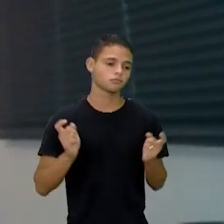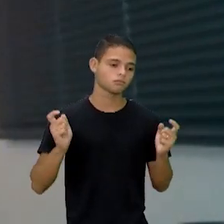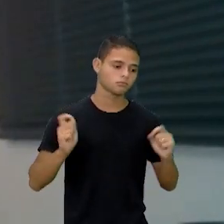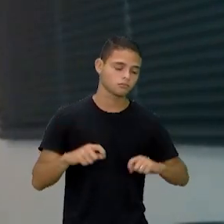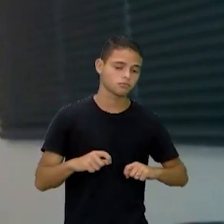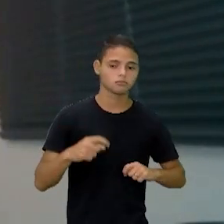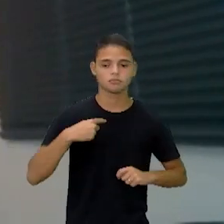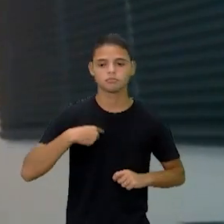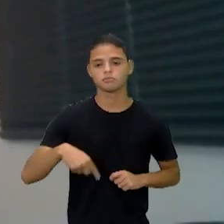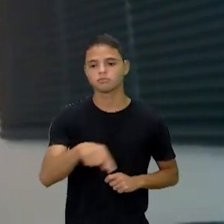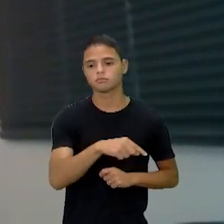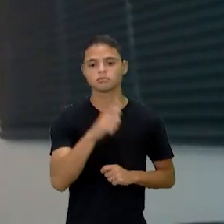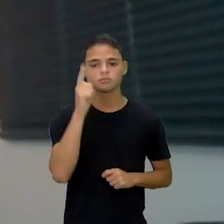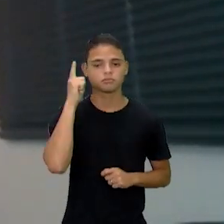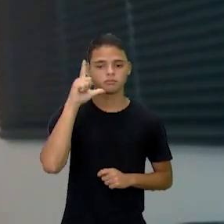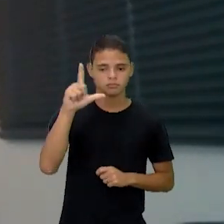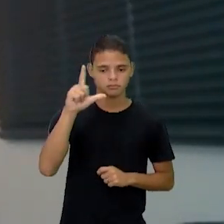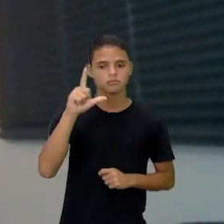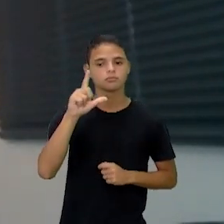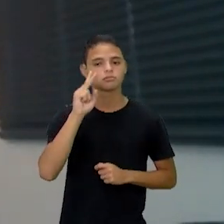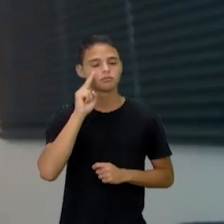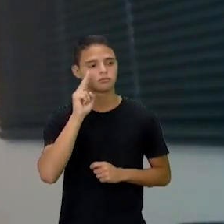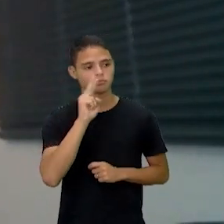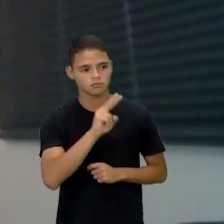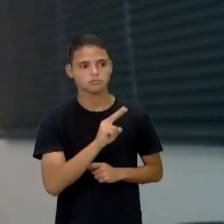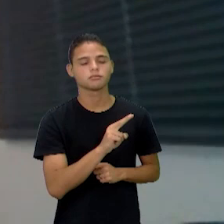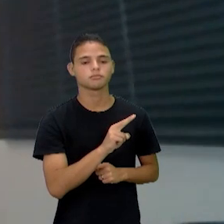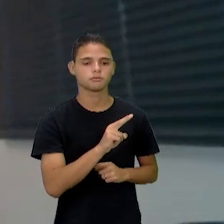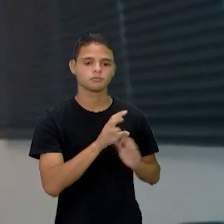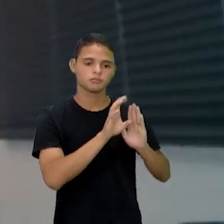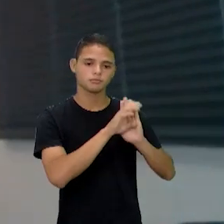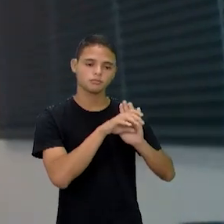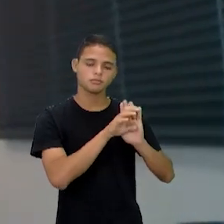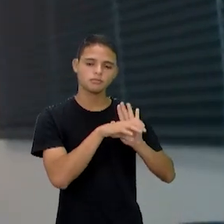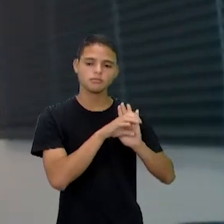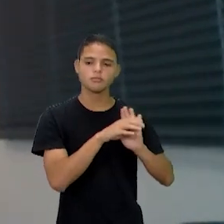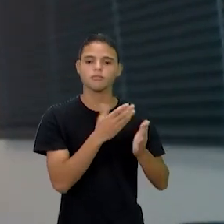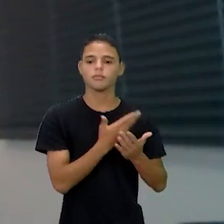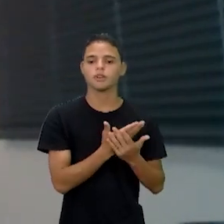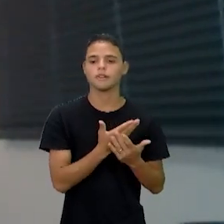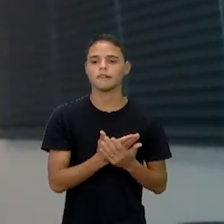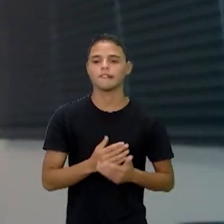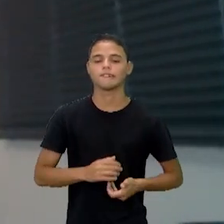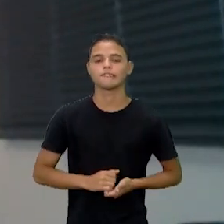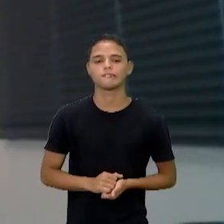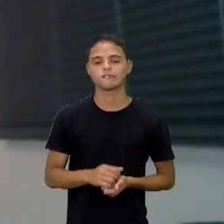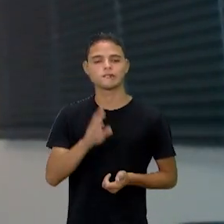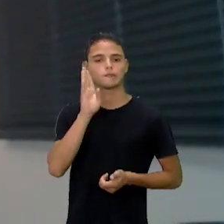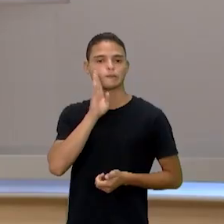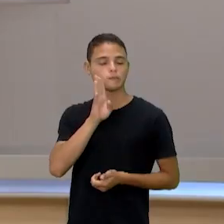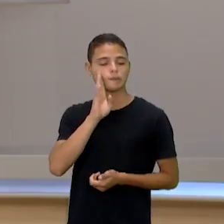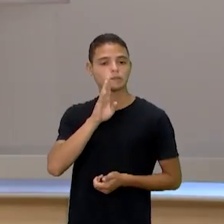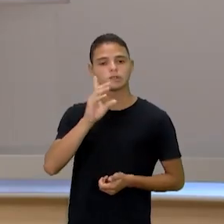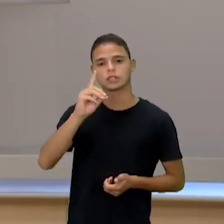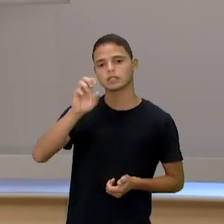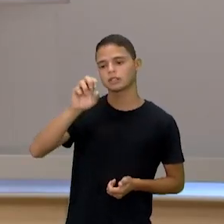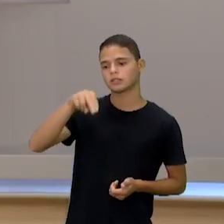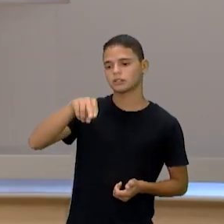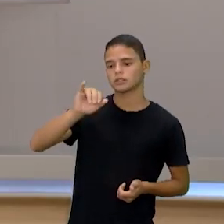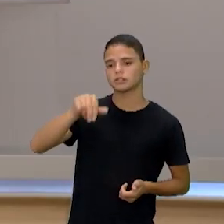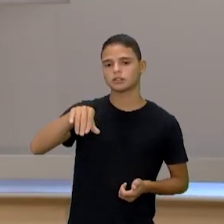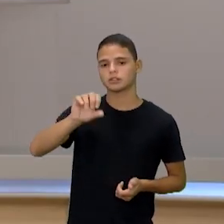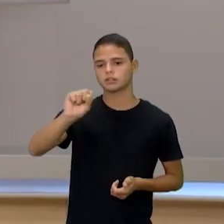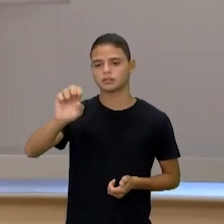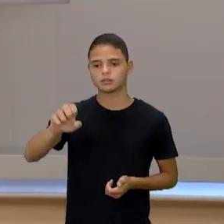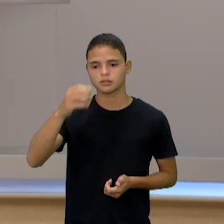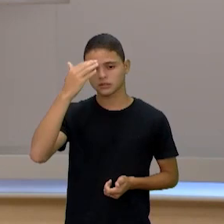que a gente possa, de fato, reconhecer esses estudantes no contexto da sala de aula. Legal, Denise, obrigado pelas suas explicações.